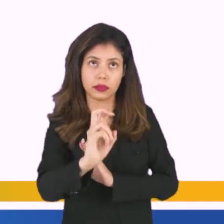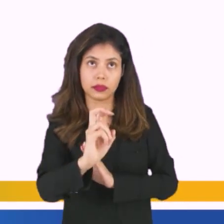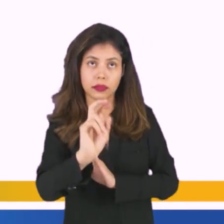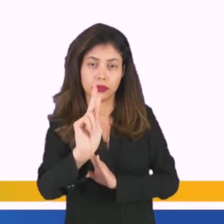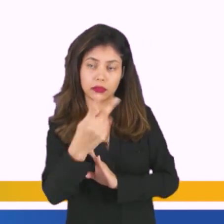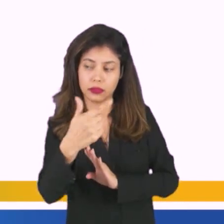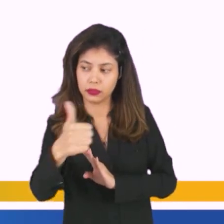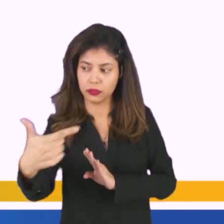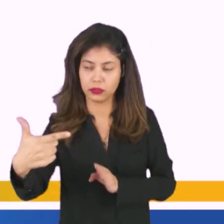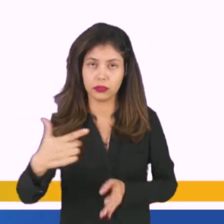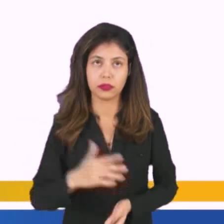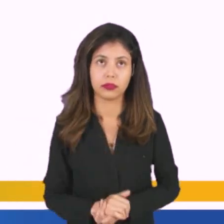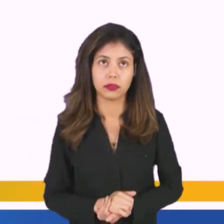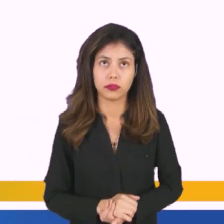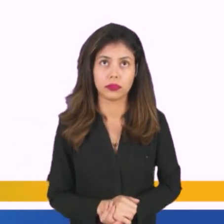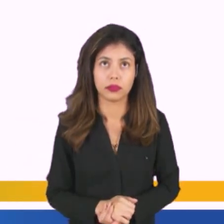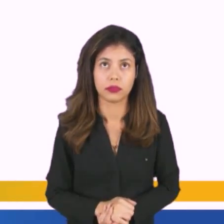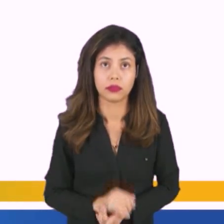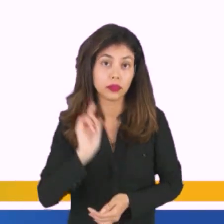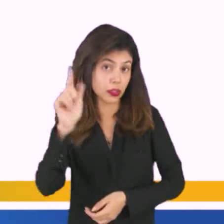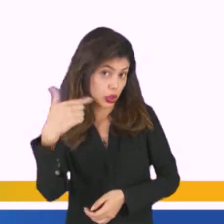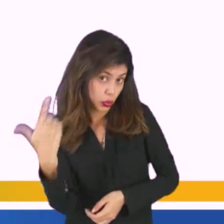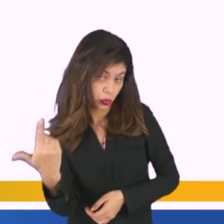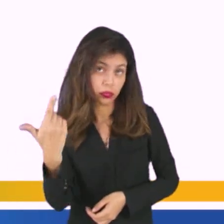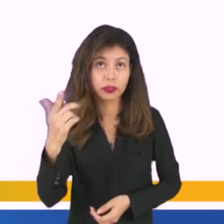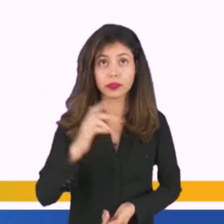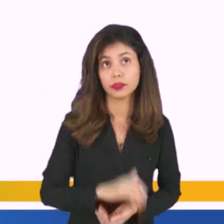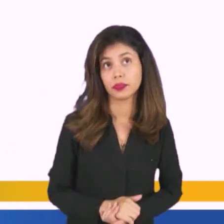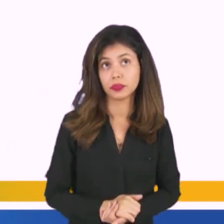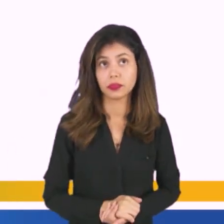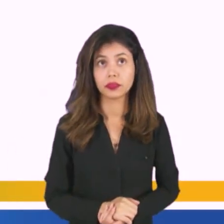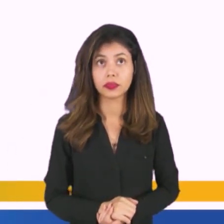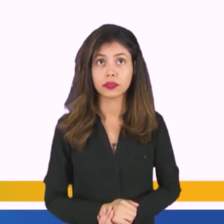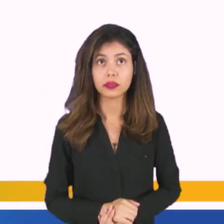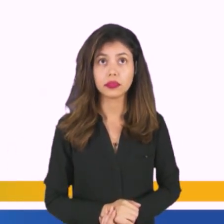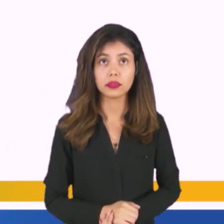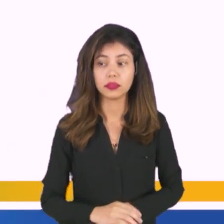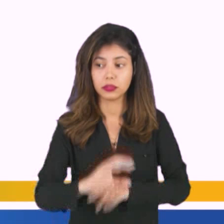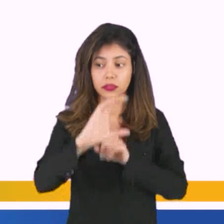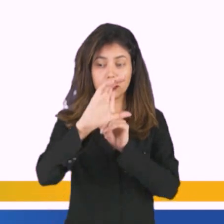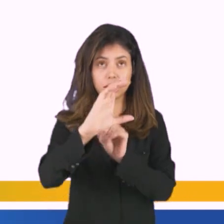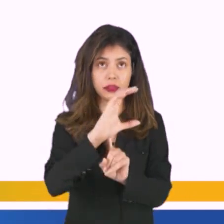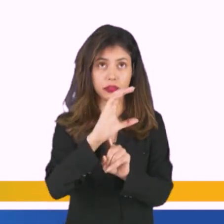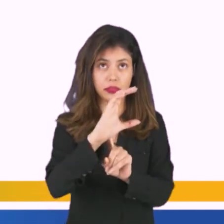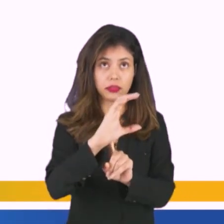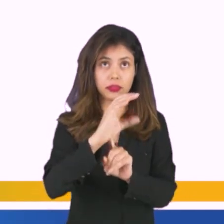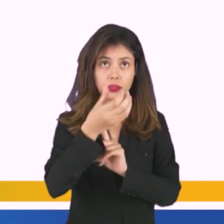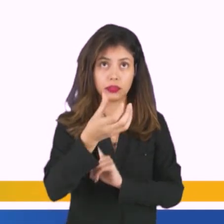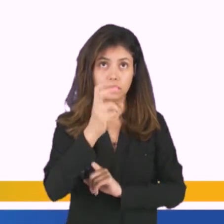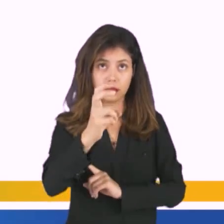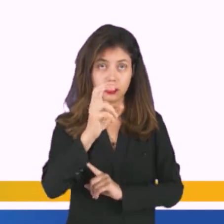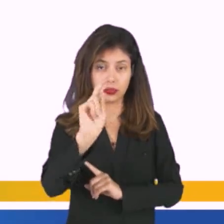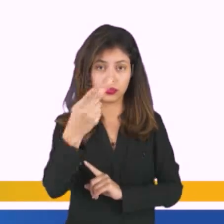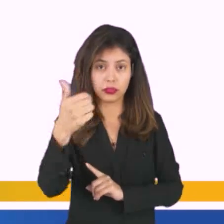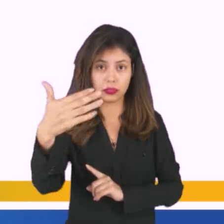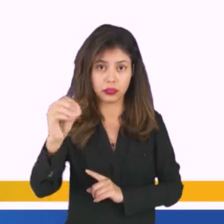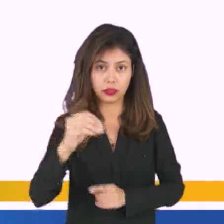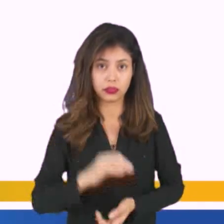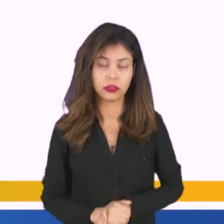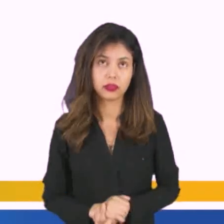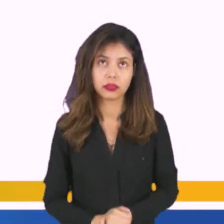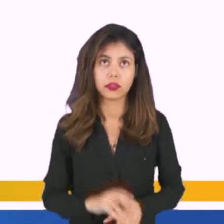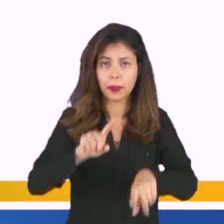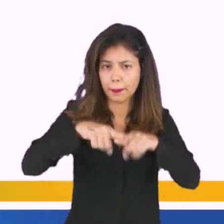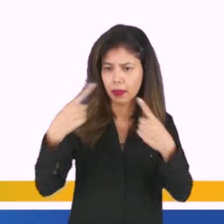C5H12. E nessa cadeia fechada, você observa que existe C5H10. Porém,